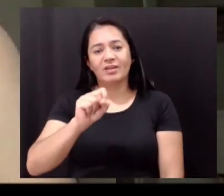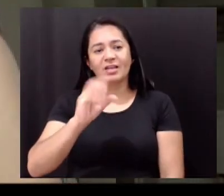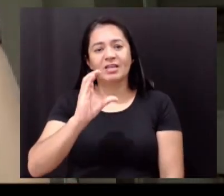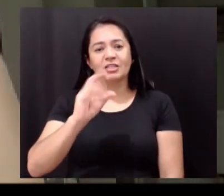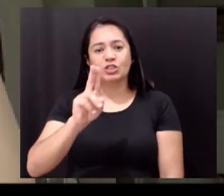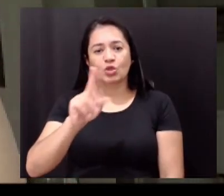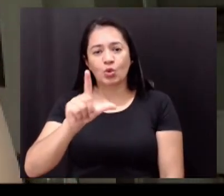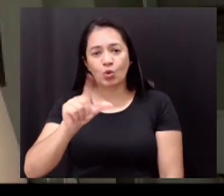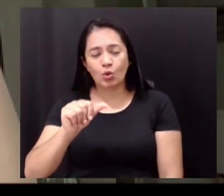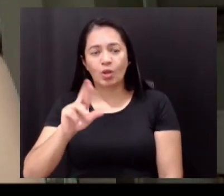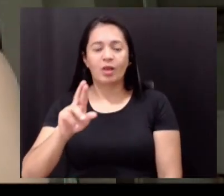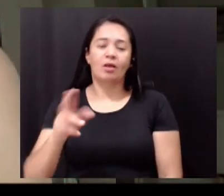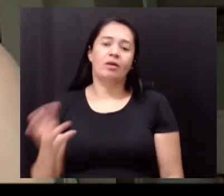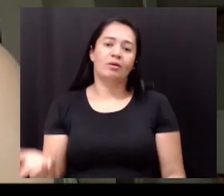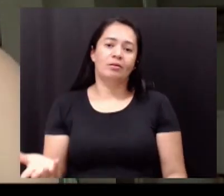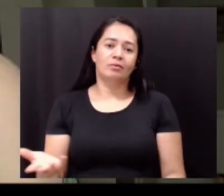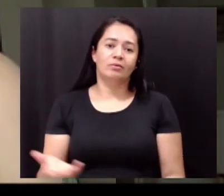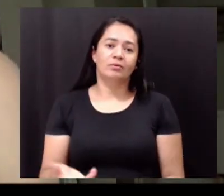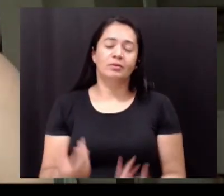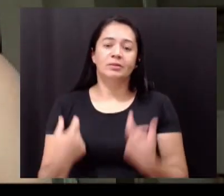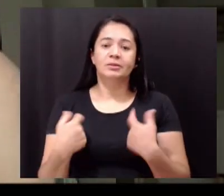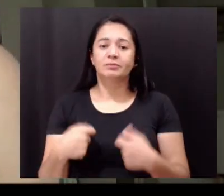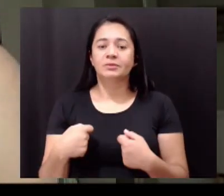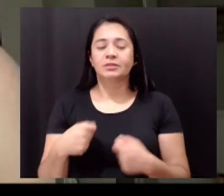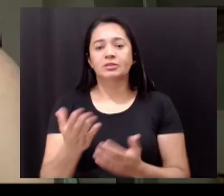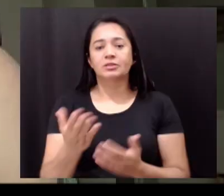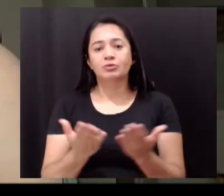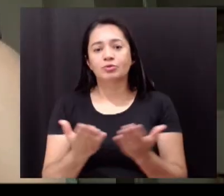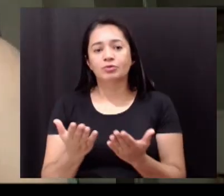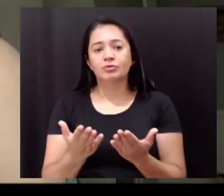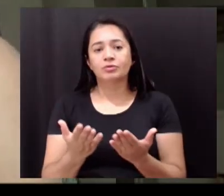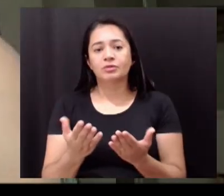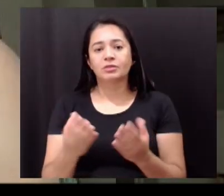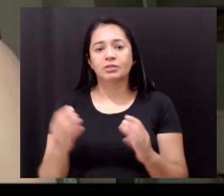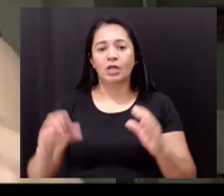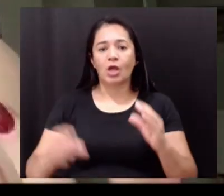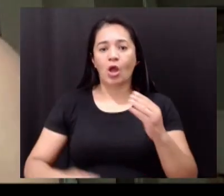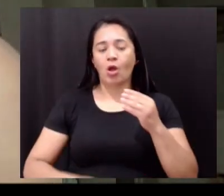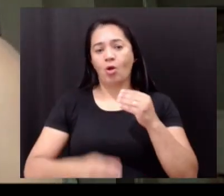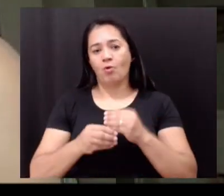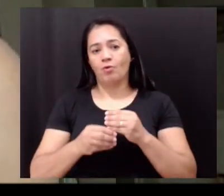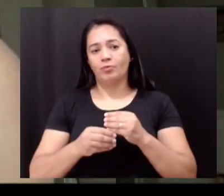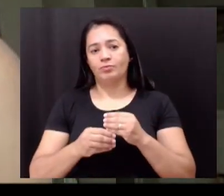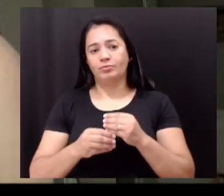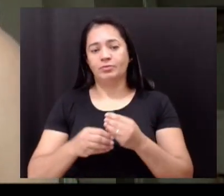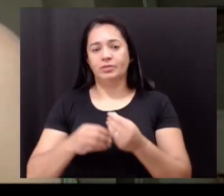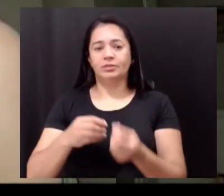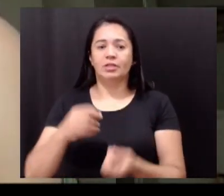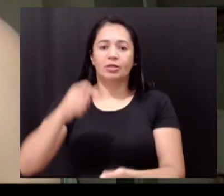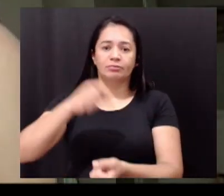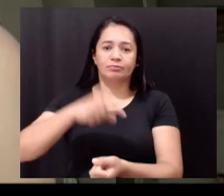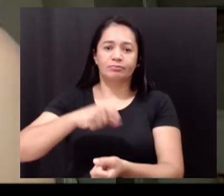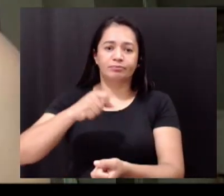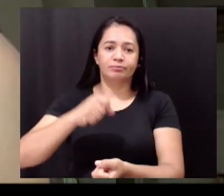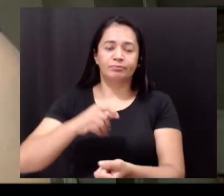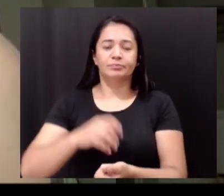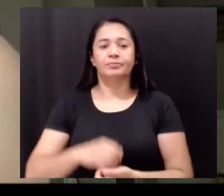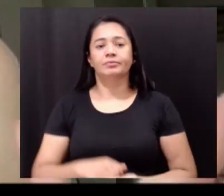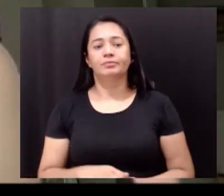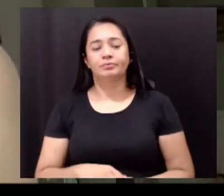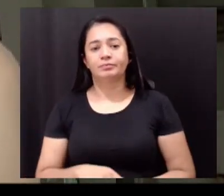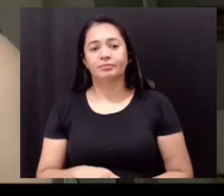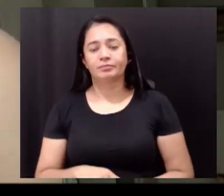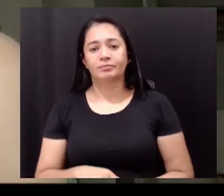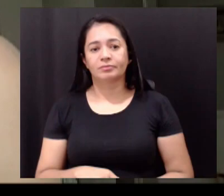linfonodos, é necessário um tratamento complementar com quimioterapia ou radioterapia. Até